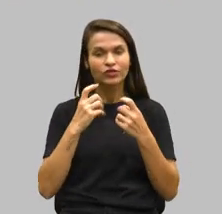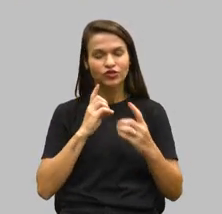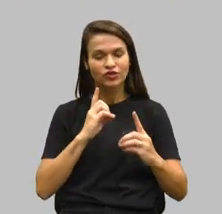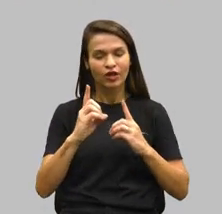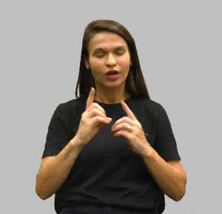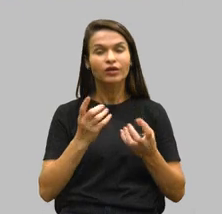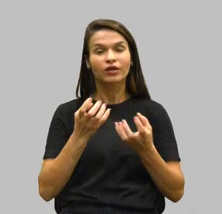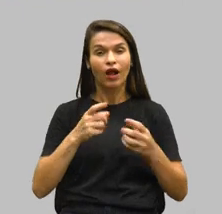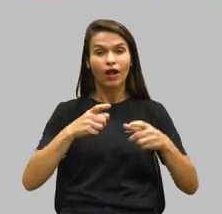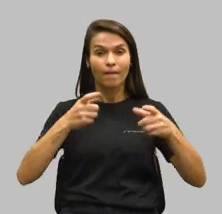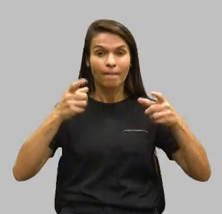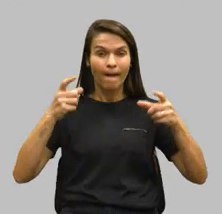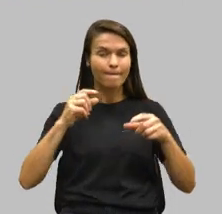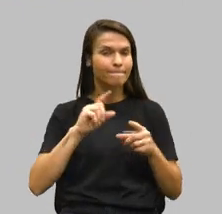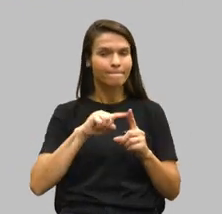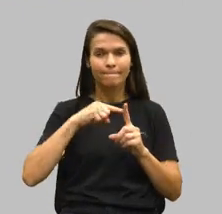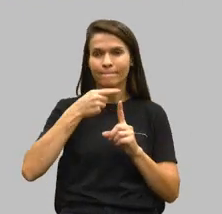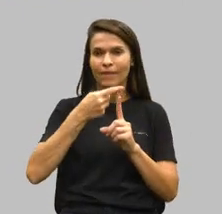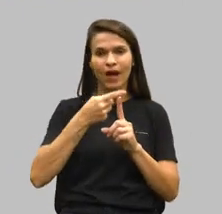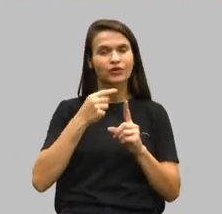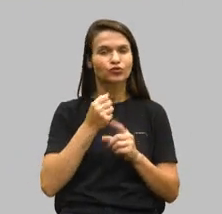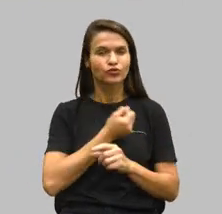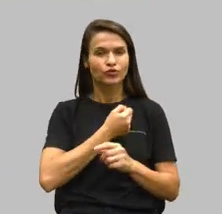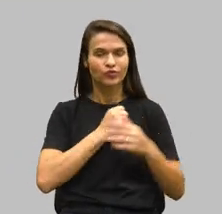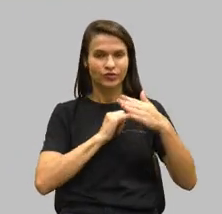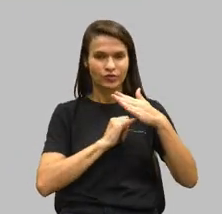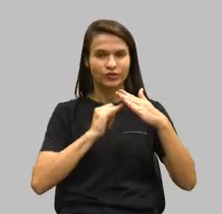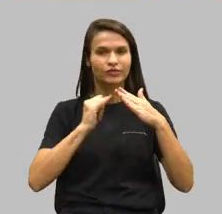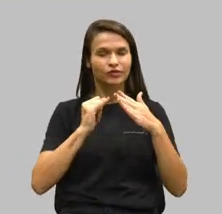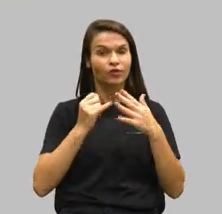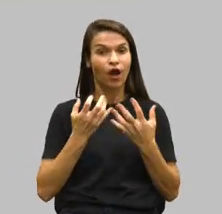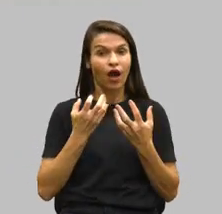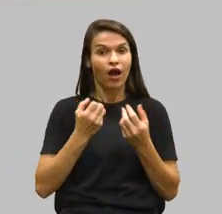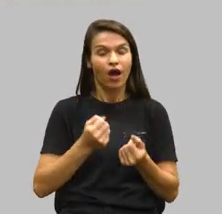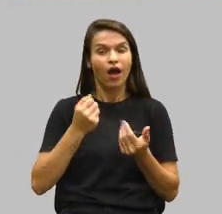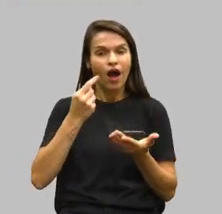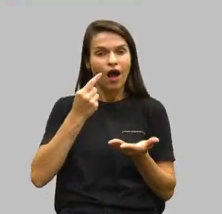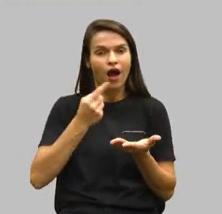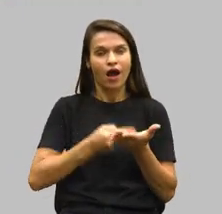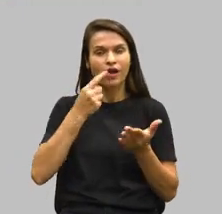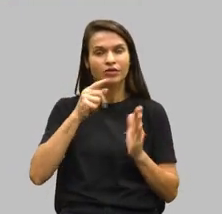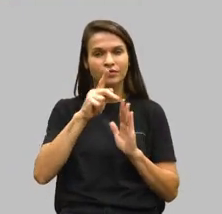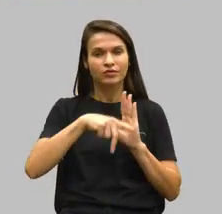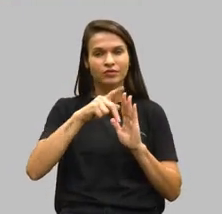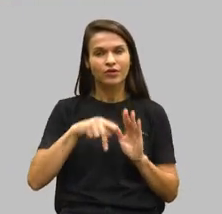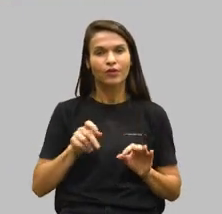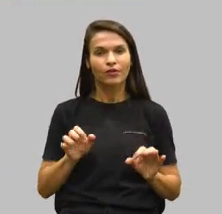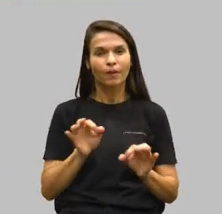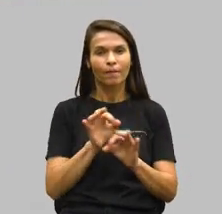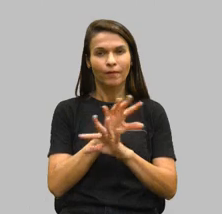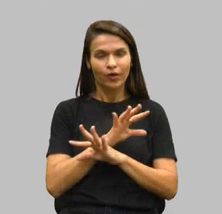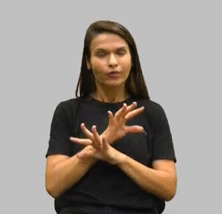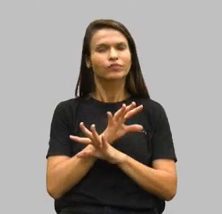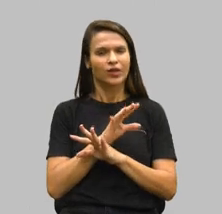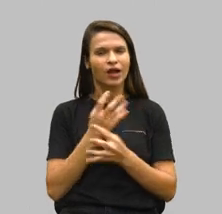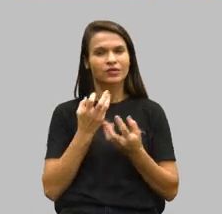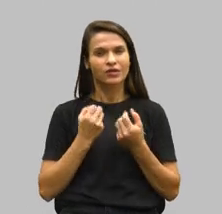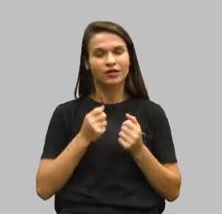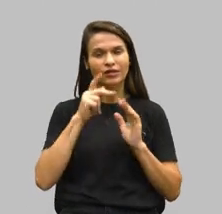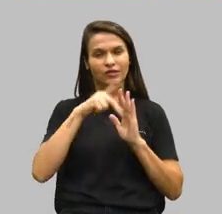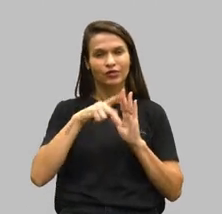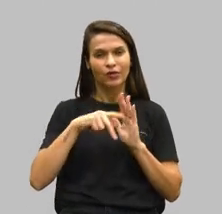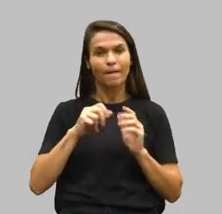ainda mais o número de instituições que estão adeptas a esse programa que vão estar prontas para entrarem nesse programa para que